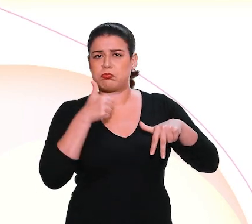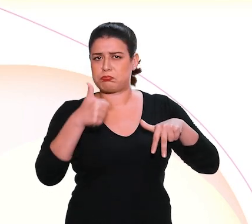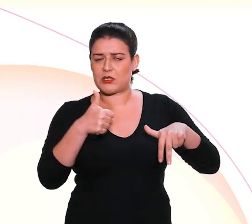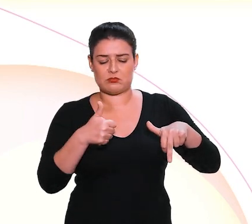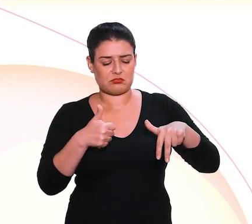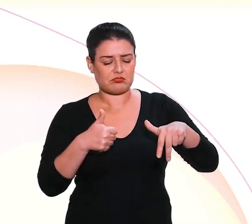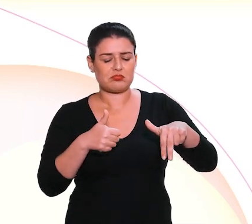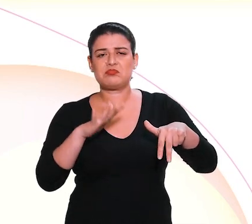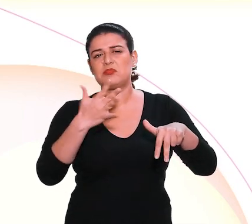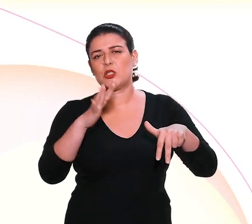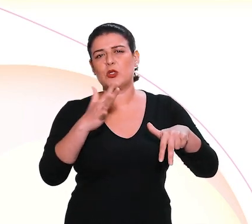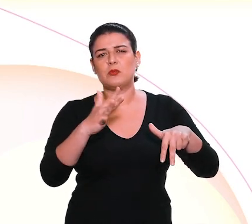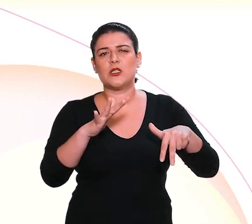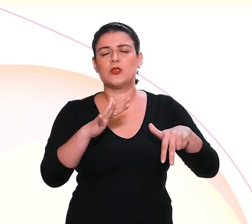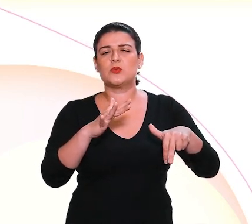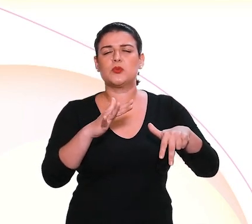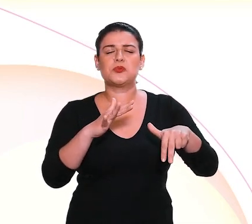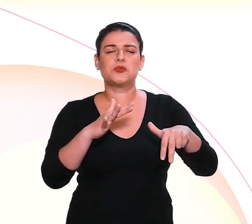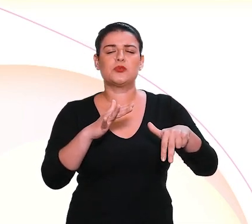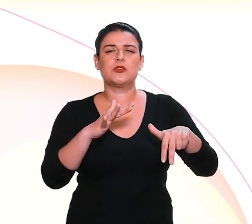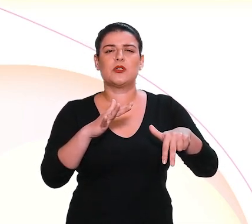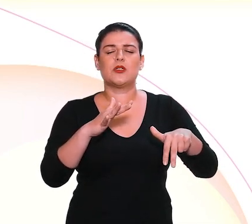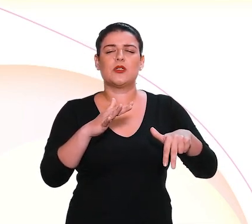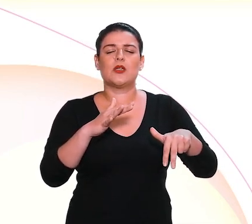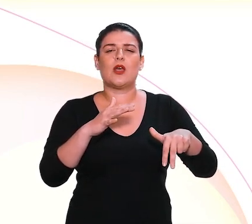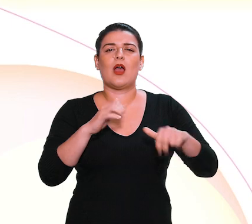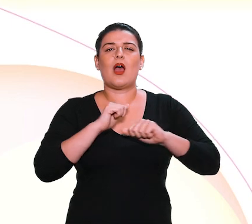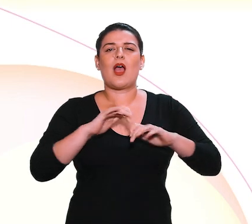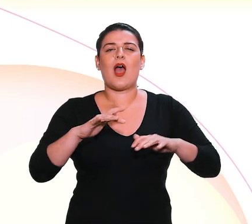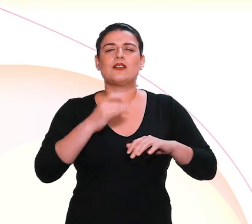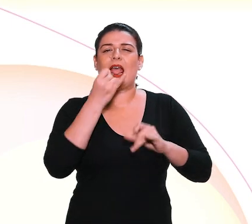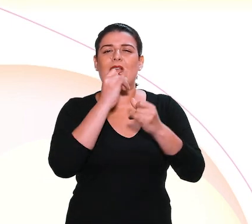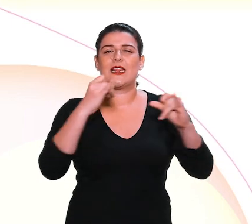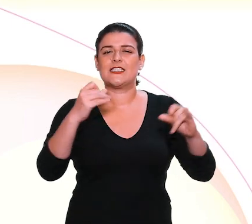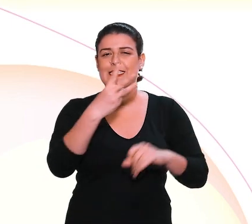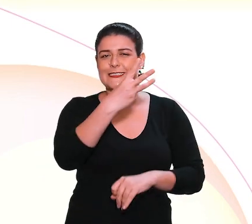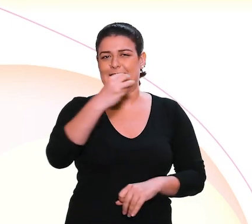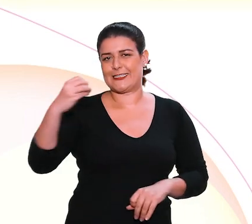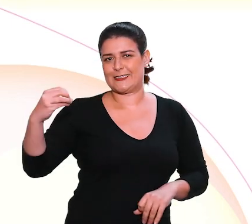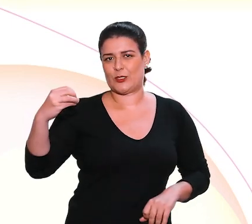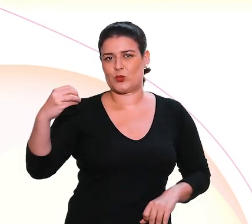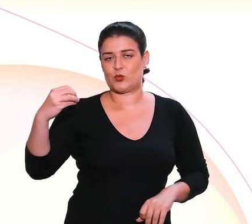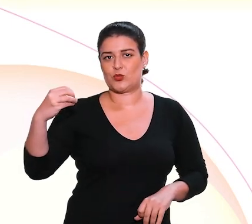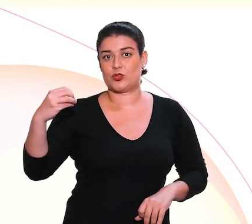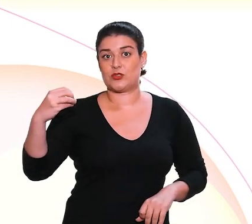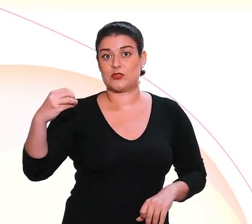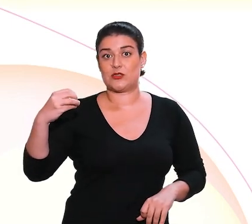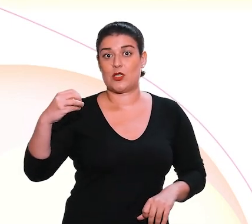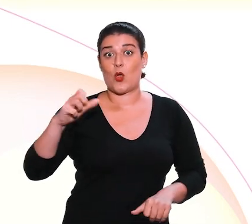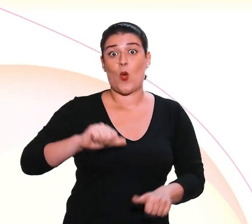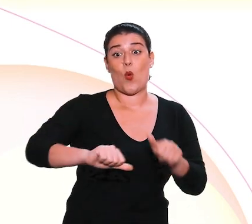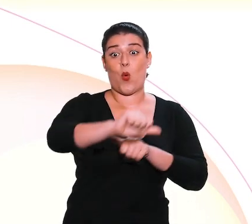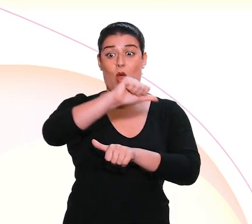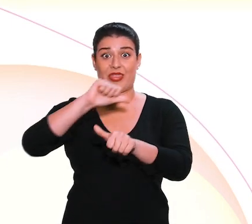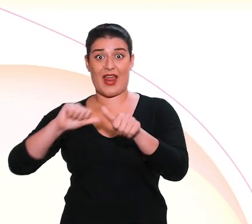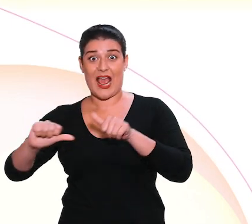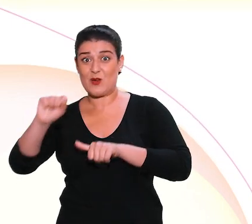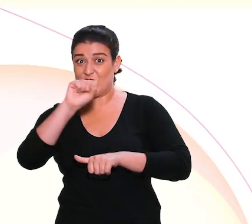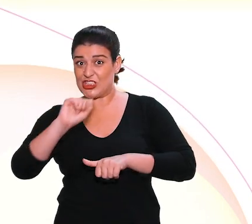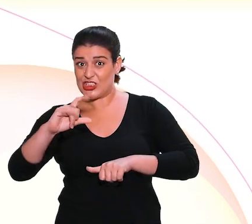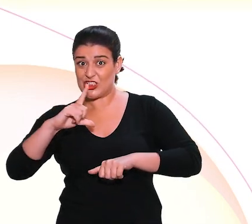vai ter um gasto calórico ali de 300 quilocalorias. Se